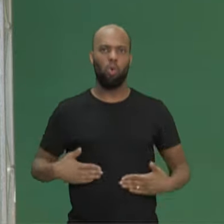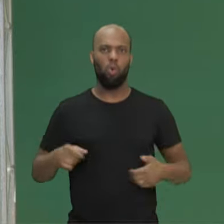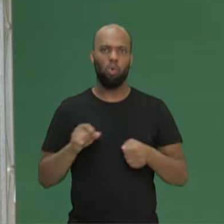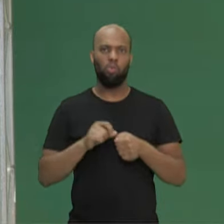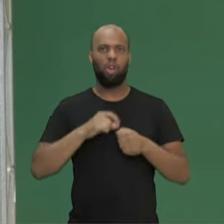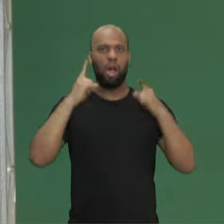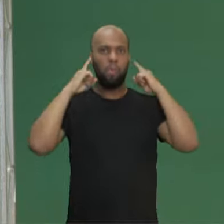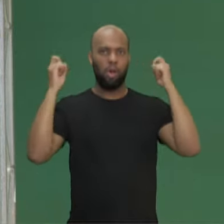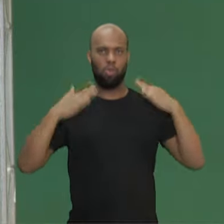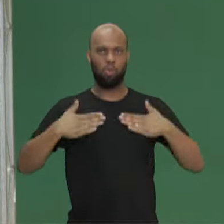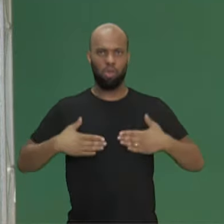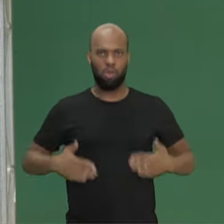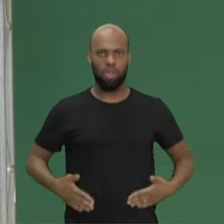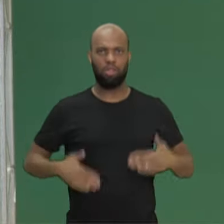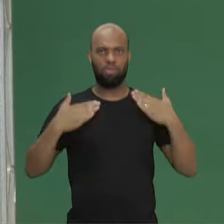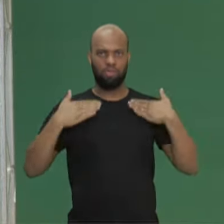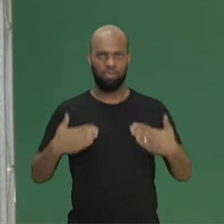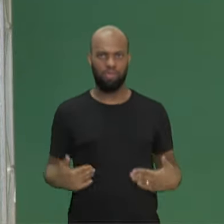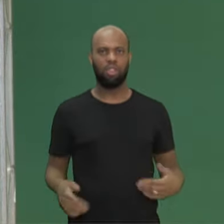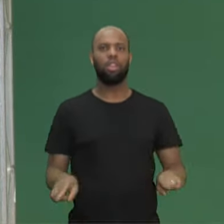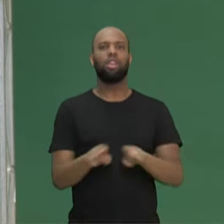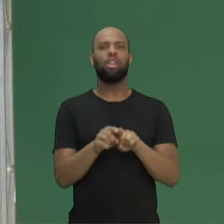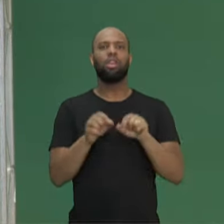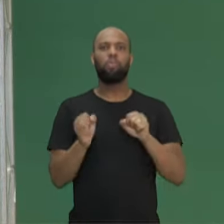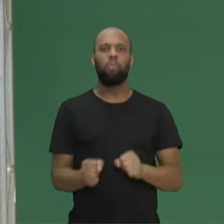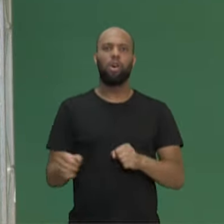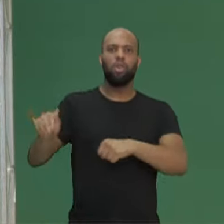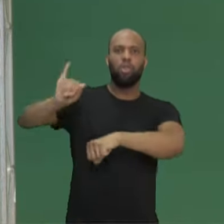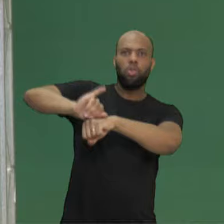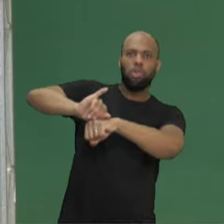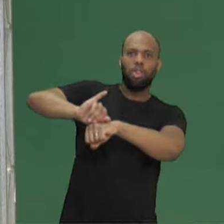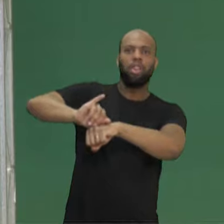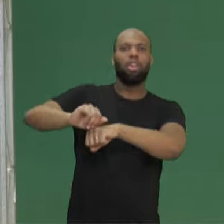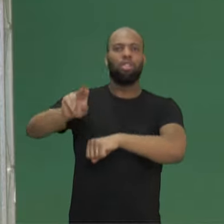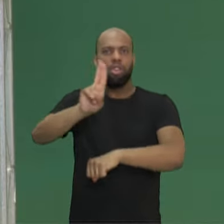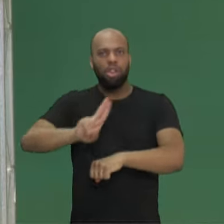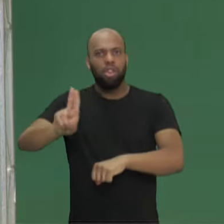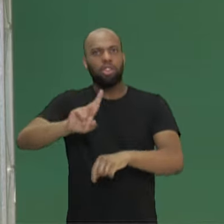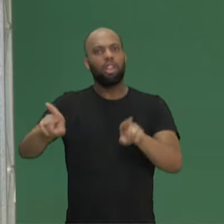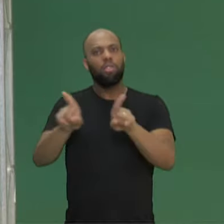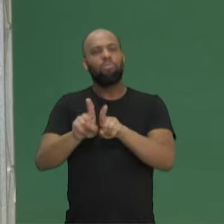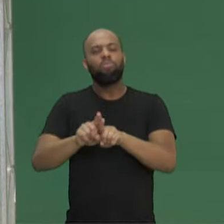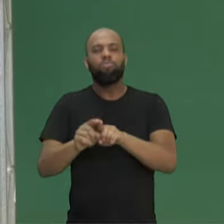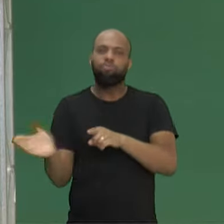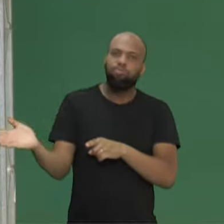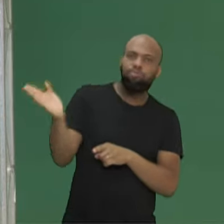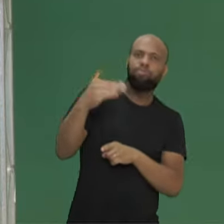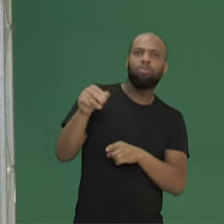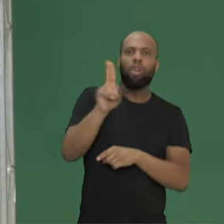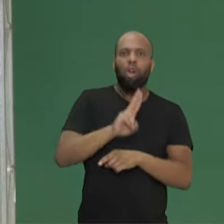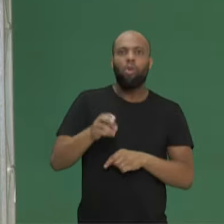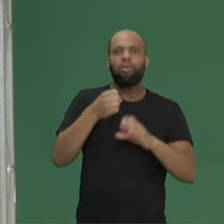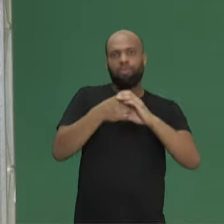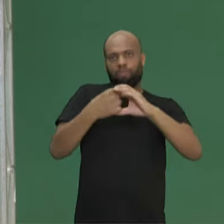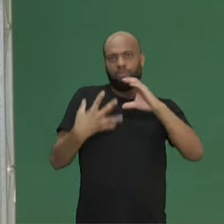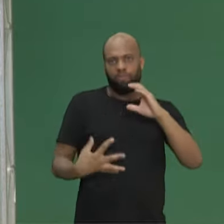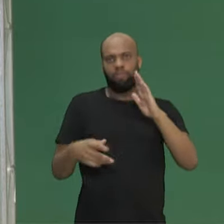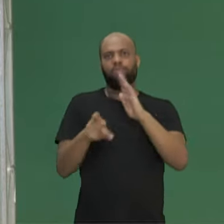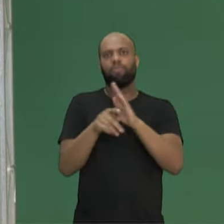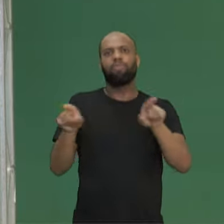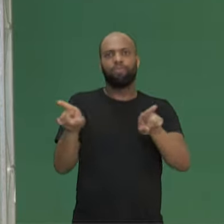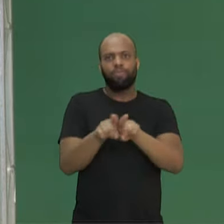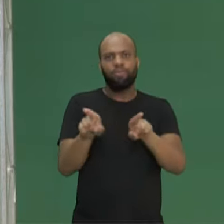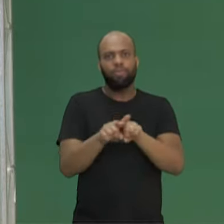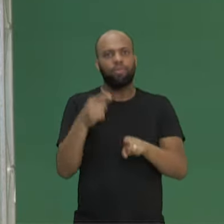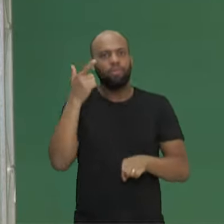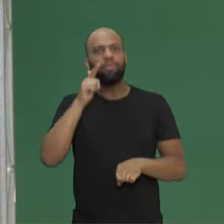né? Podendo ser sons criados com objetos, enfim, e trazendo para a cena para criar essa característica, né,